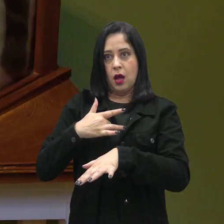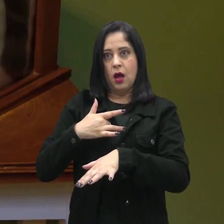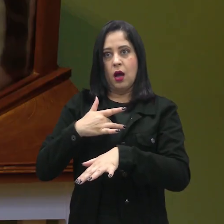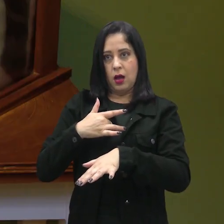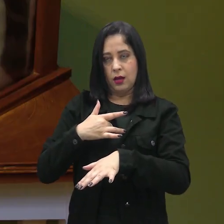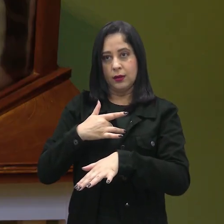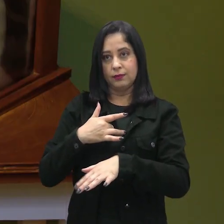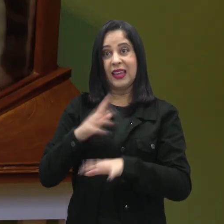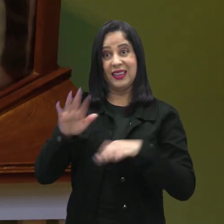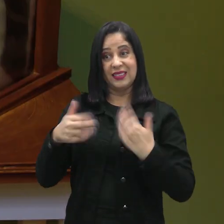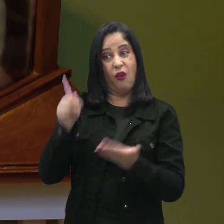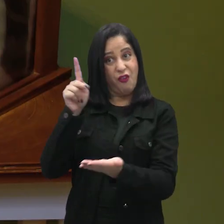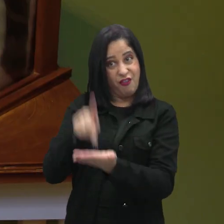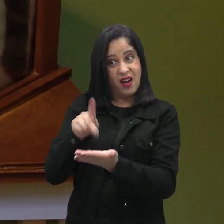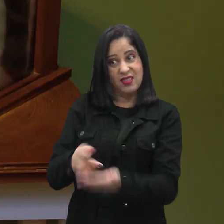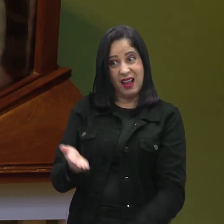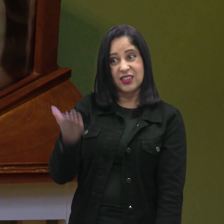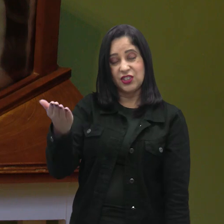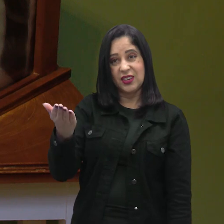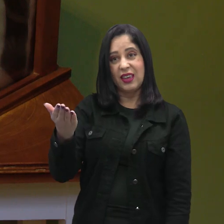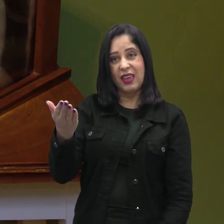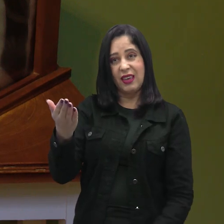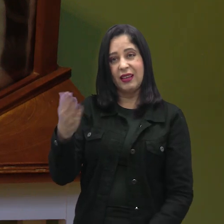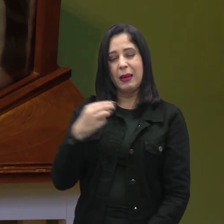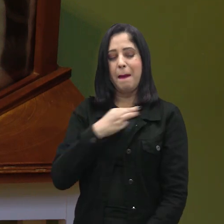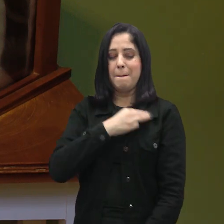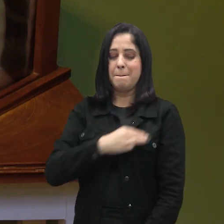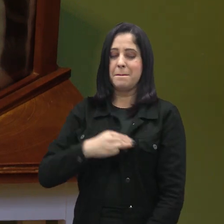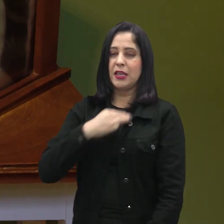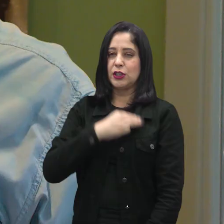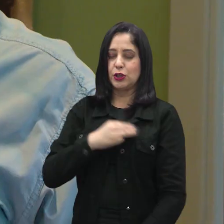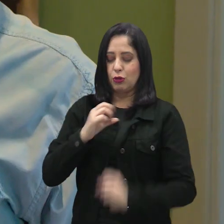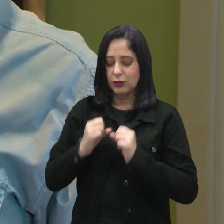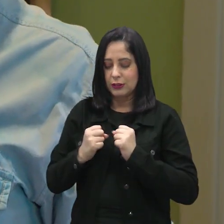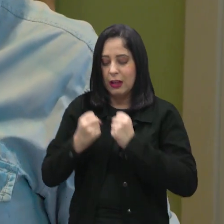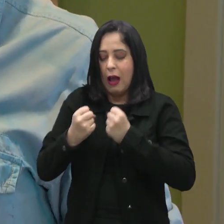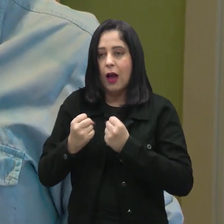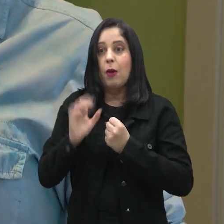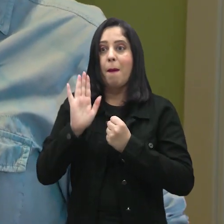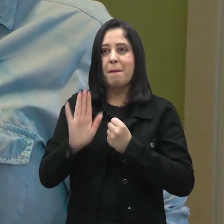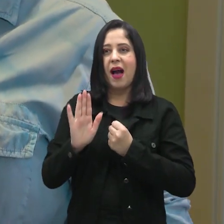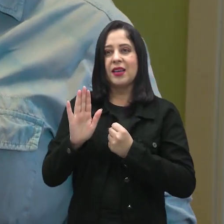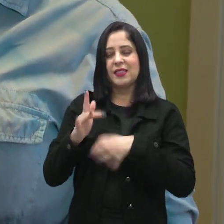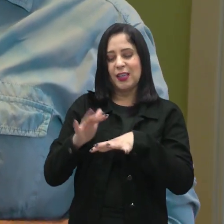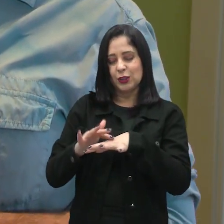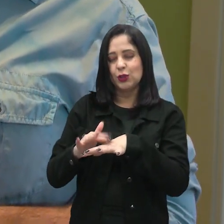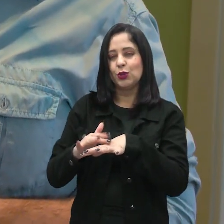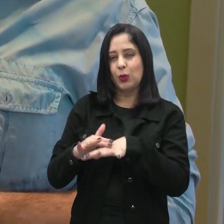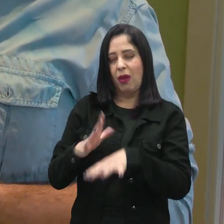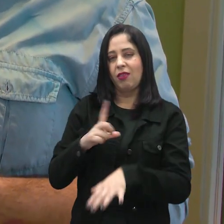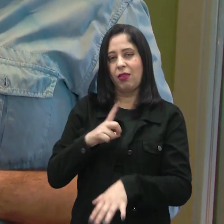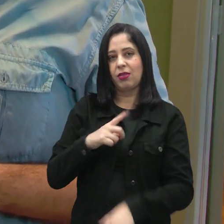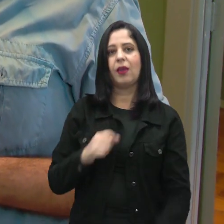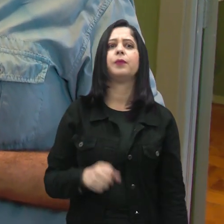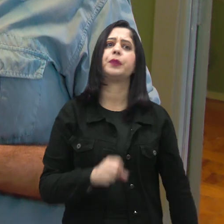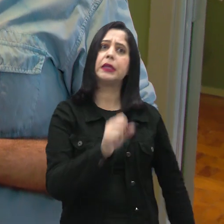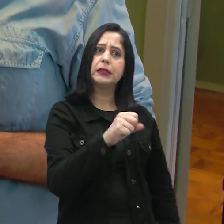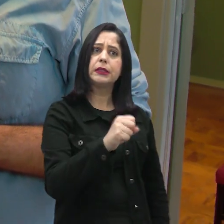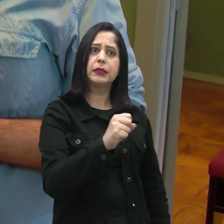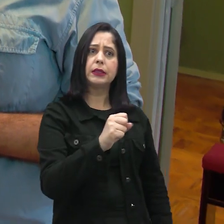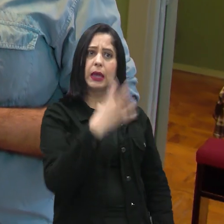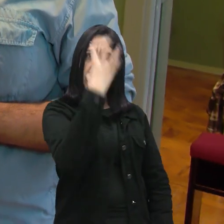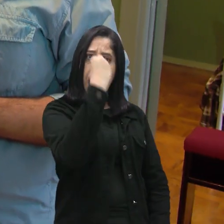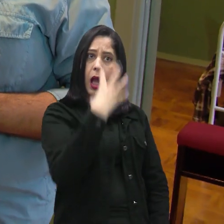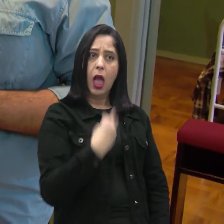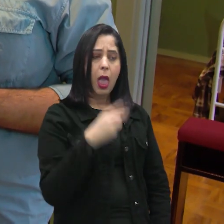exemplo contínuo de que, fato, ele foi missionário, mas também tuberculoso. Uma radiografia que chama atenção quando a gente olha, justamente porque a gente vê que a